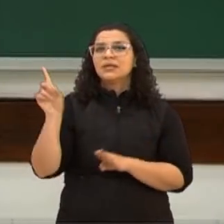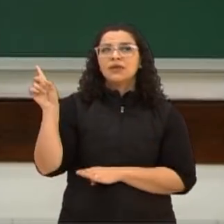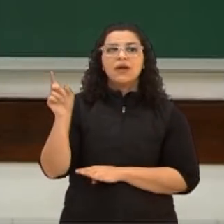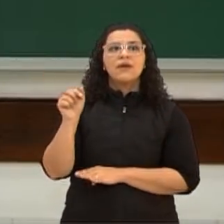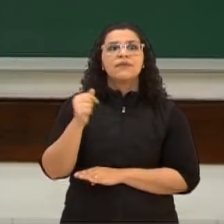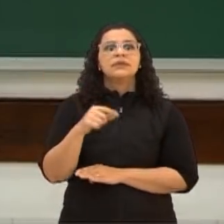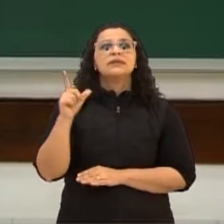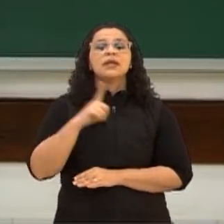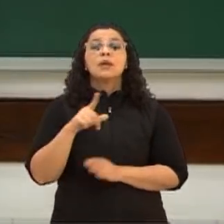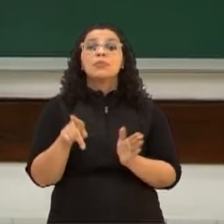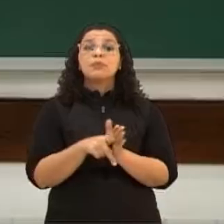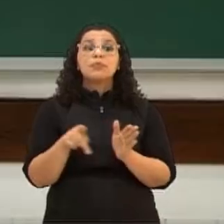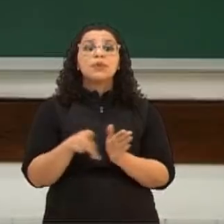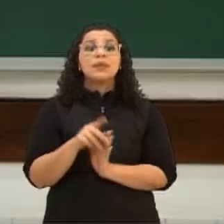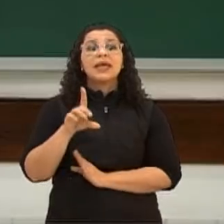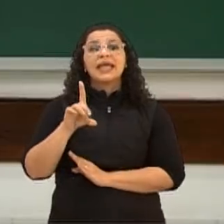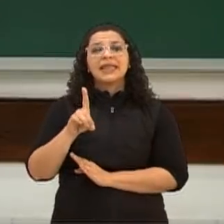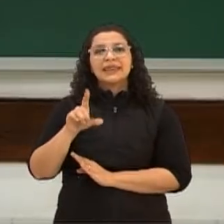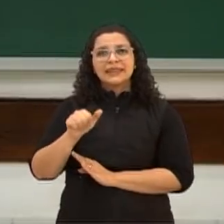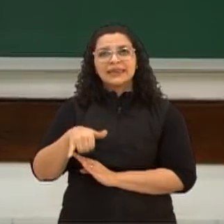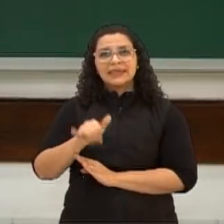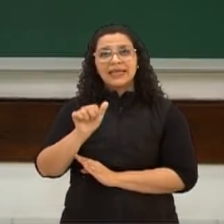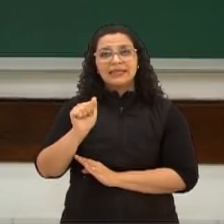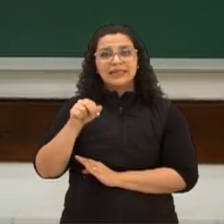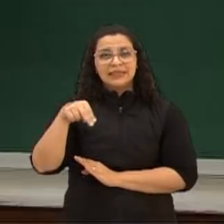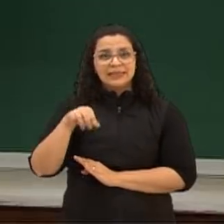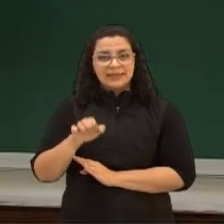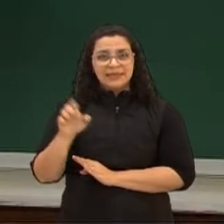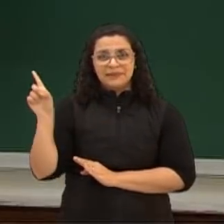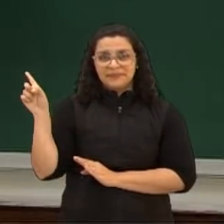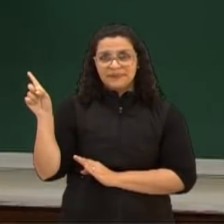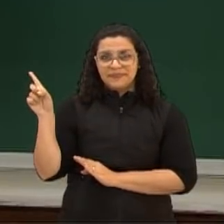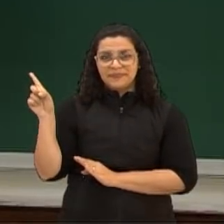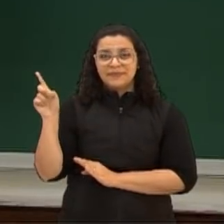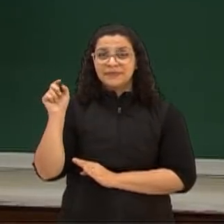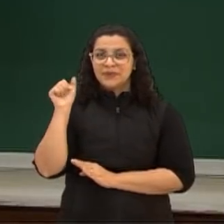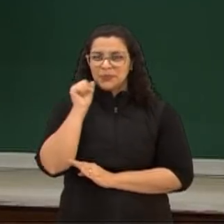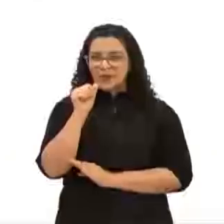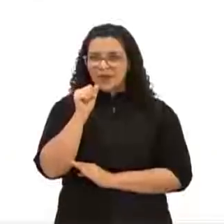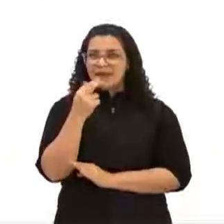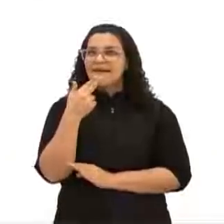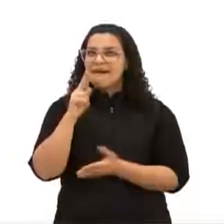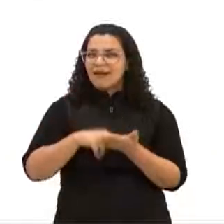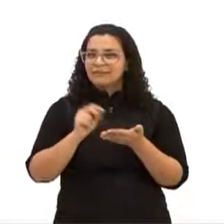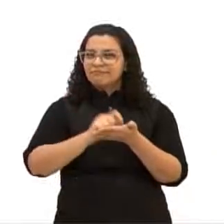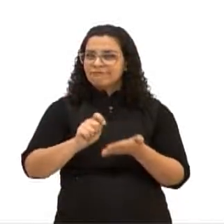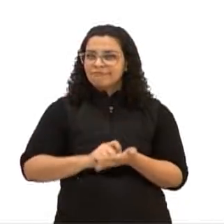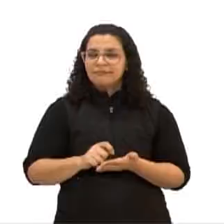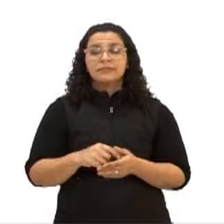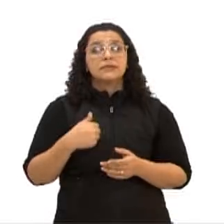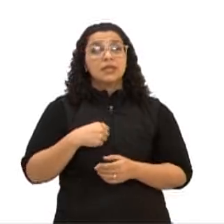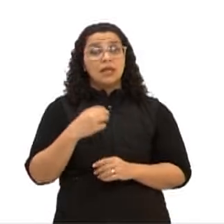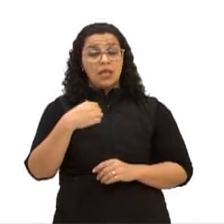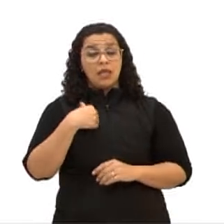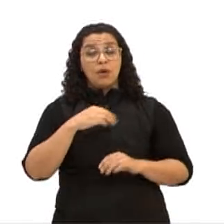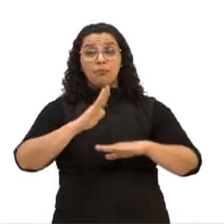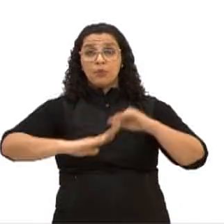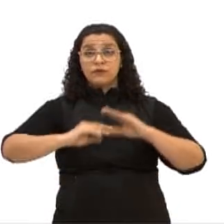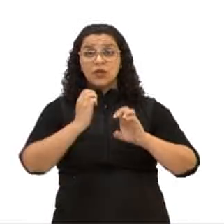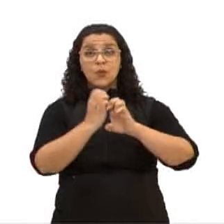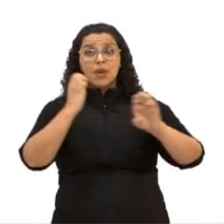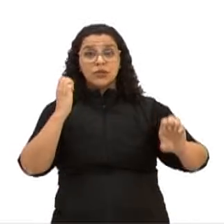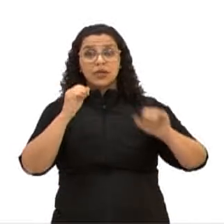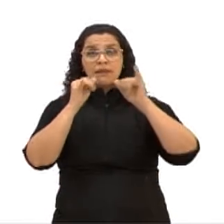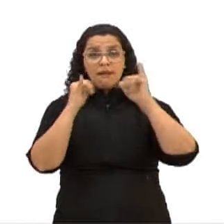leitor eu tenho aqui da Daiane Lindsay, ok? Então vamos lá. Sou engenheira